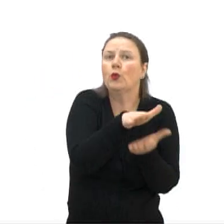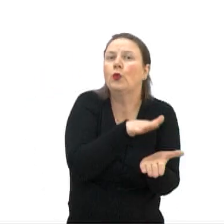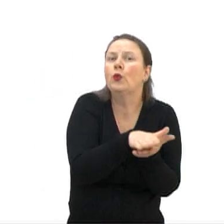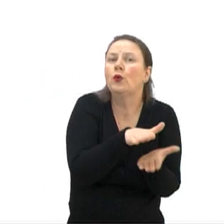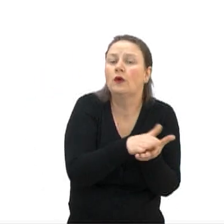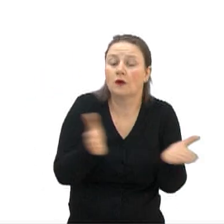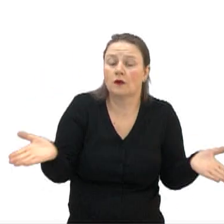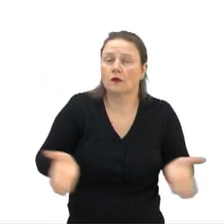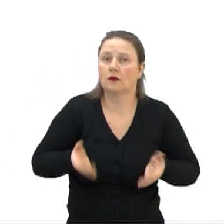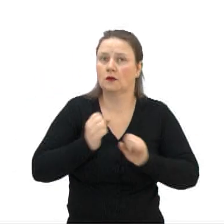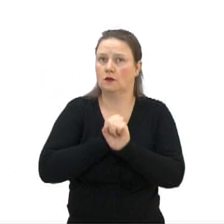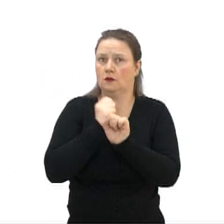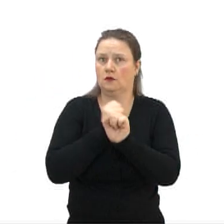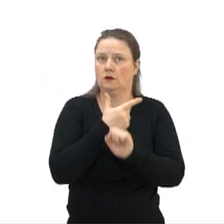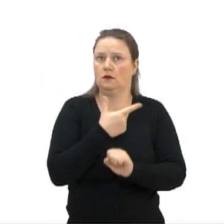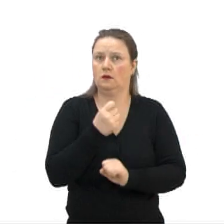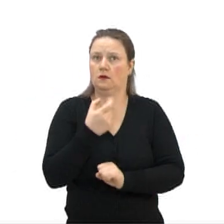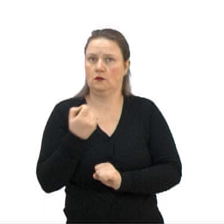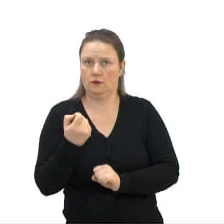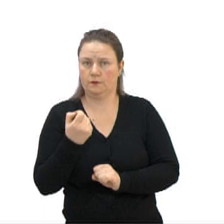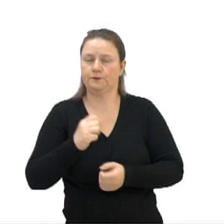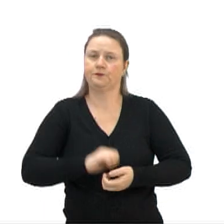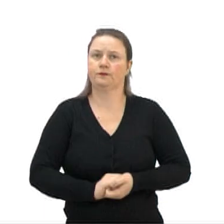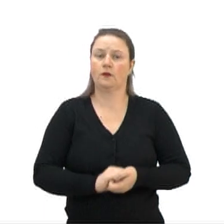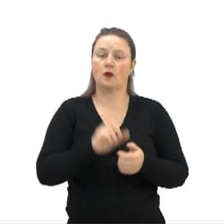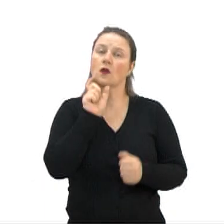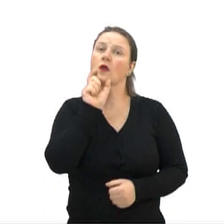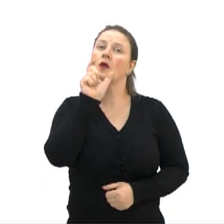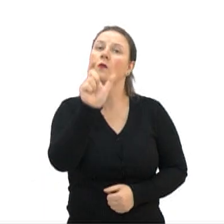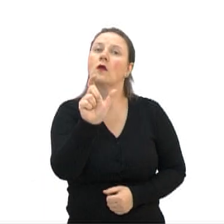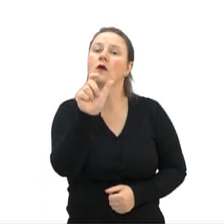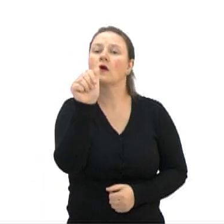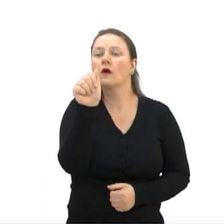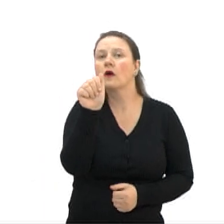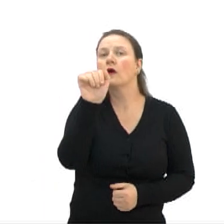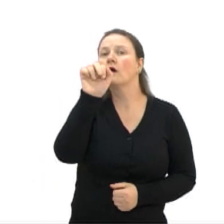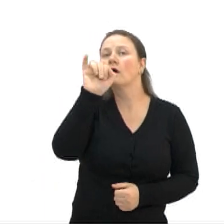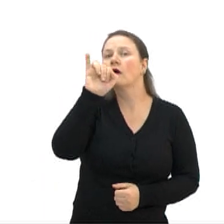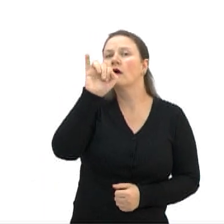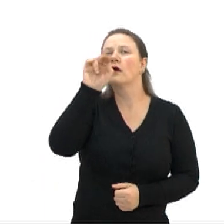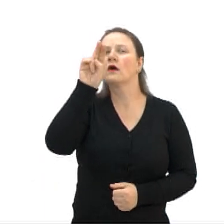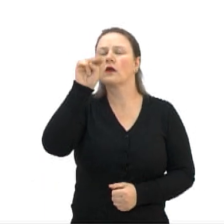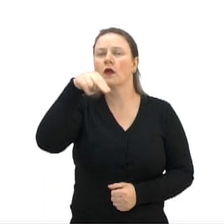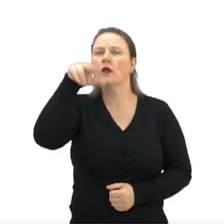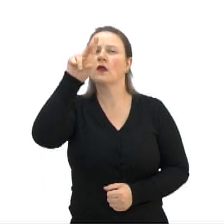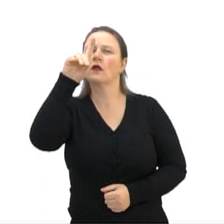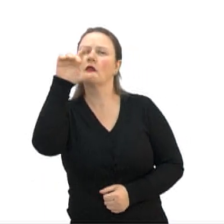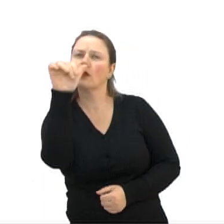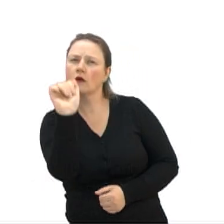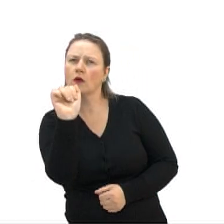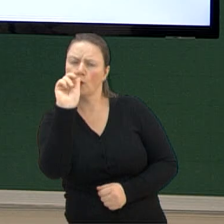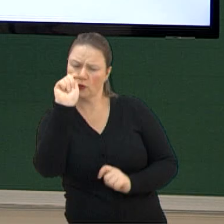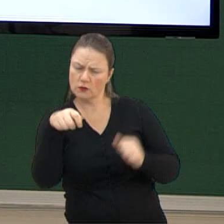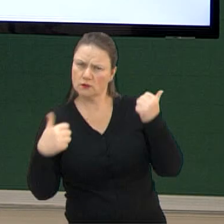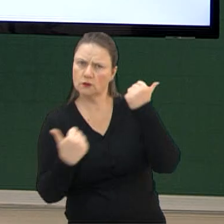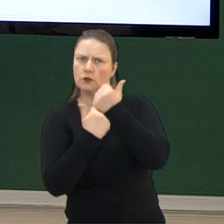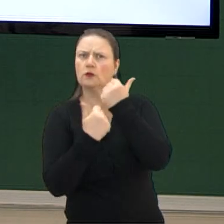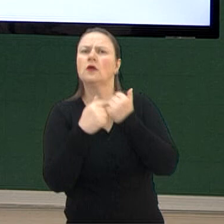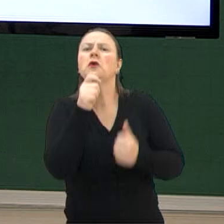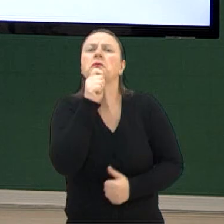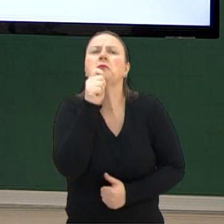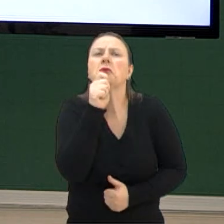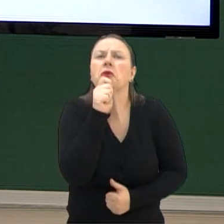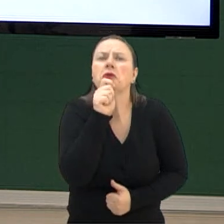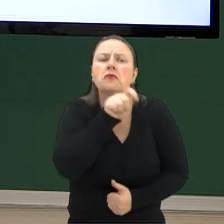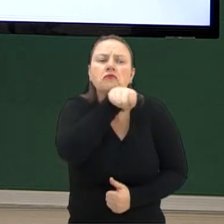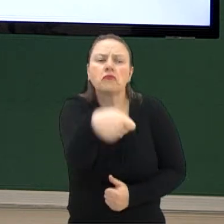este ano. A palavra em destaque, a palavra ainda, poderia ser substituída por qual outro termo? Então, o que